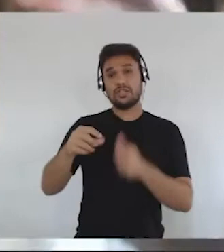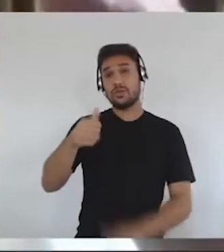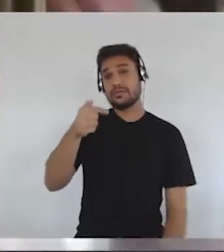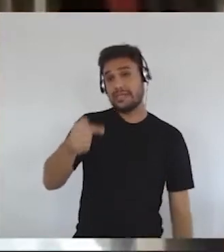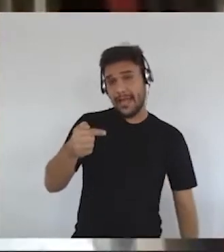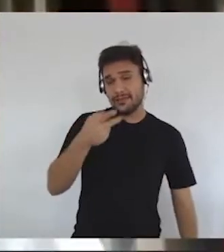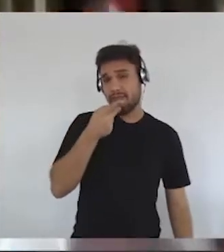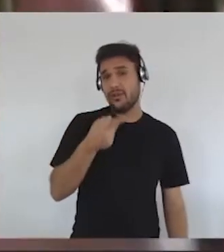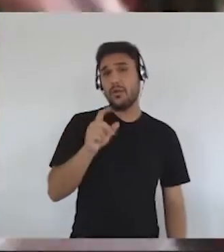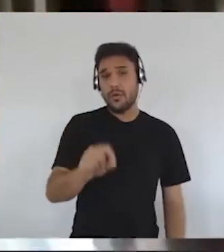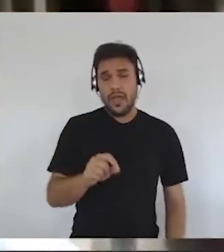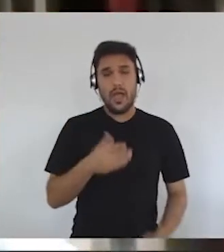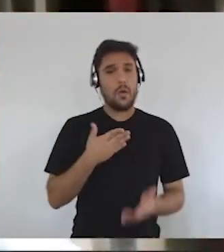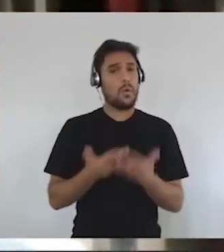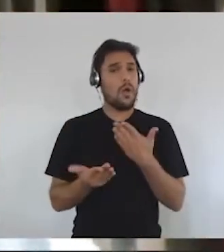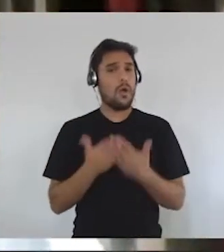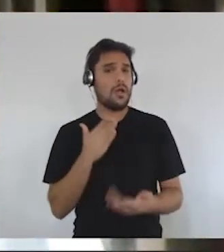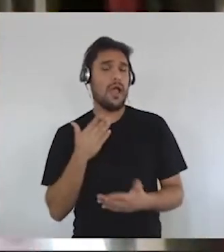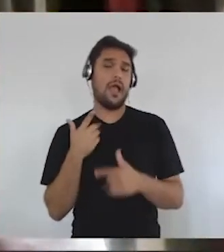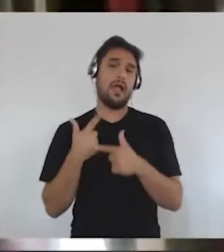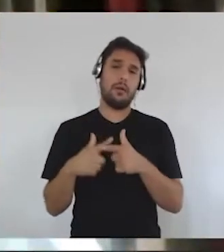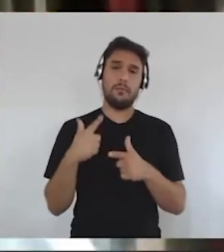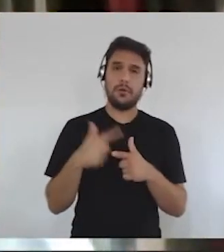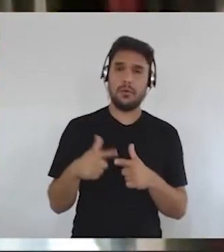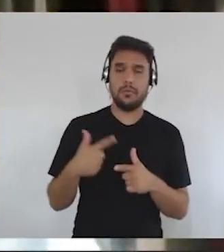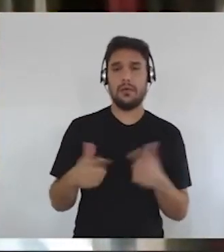Que qualquer problema